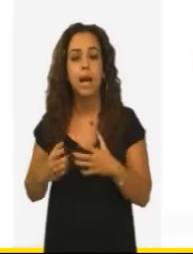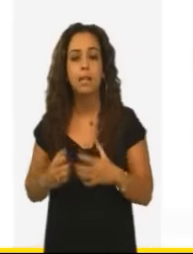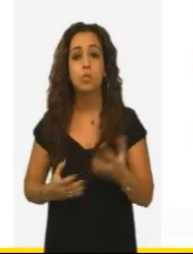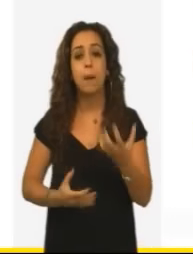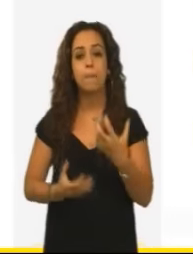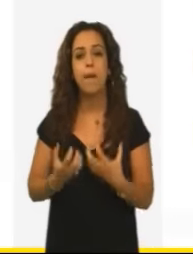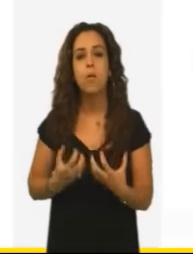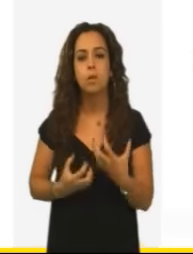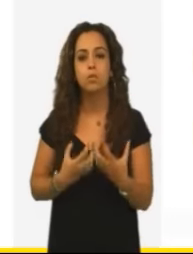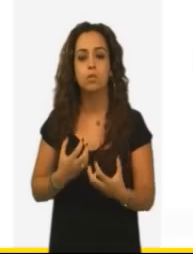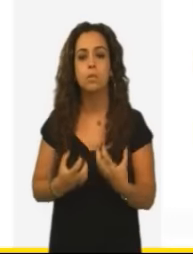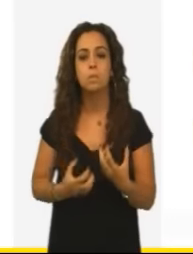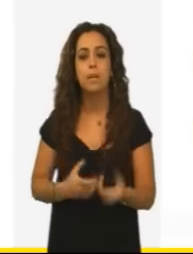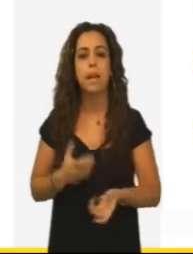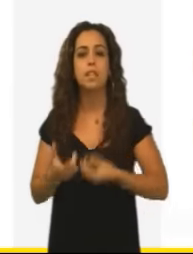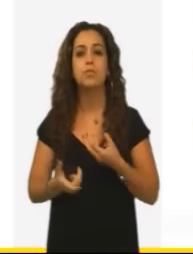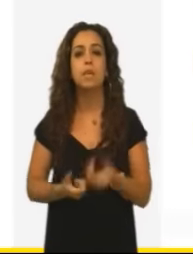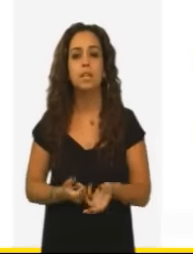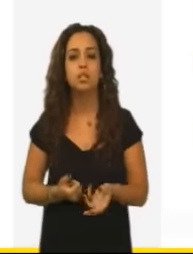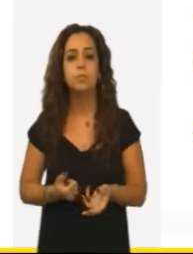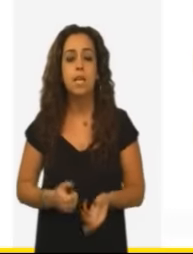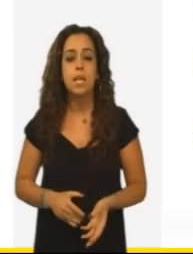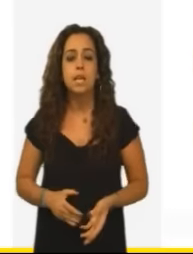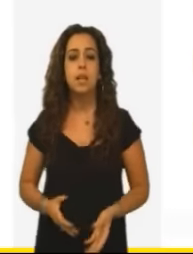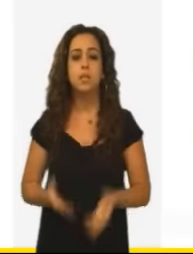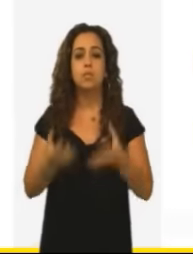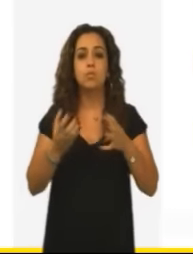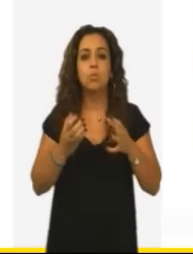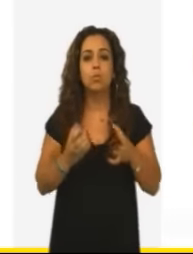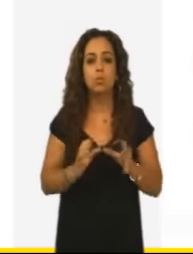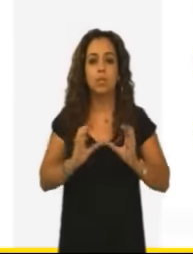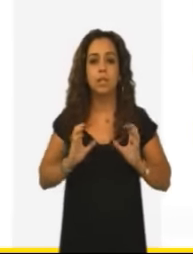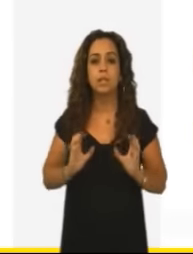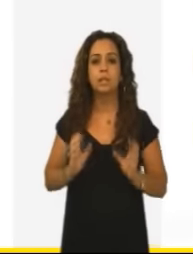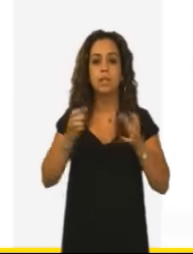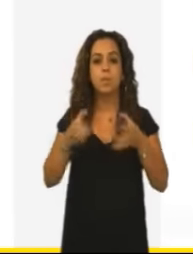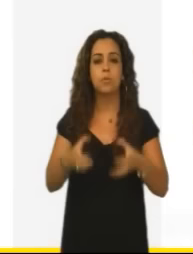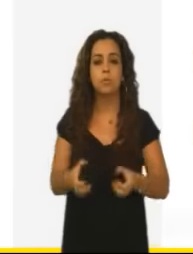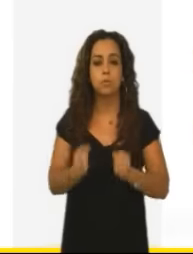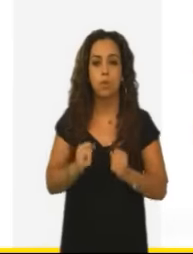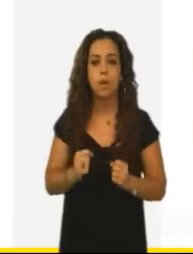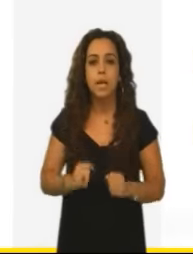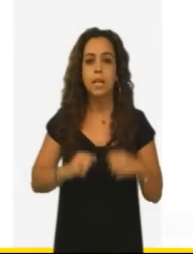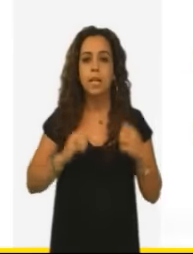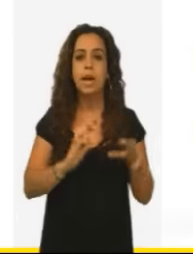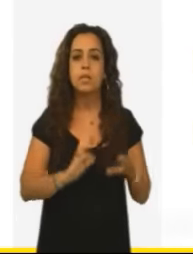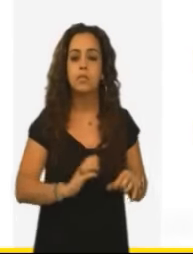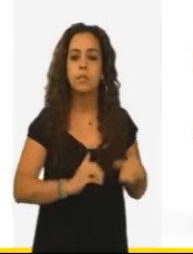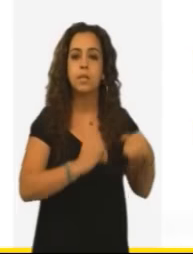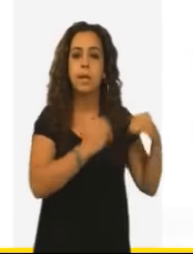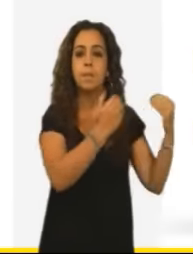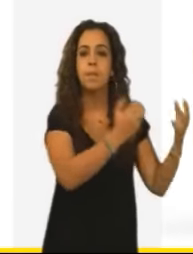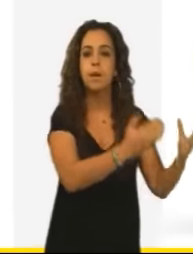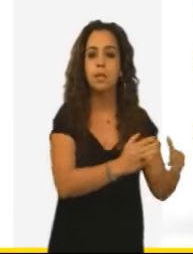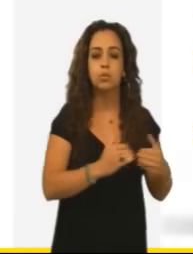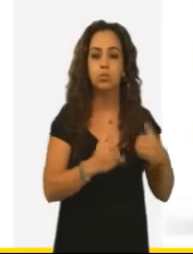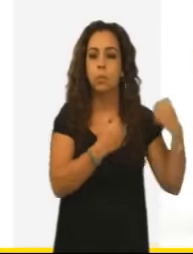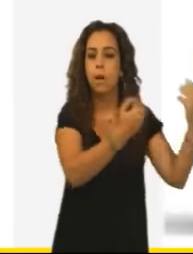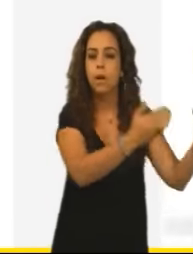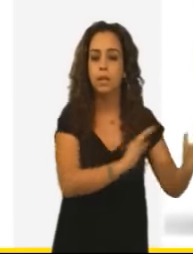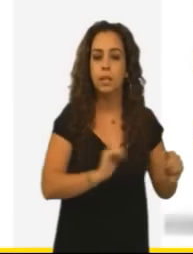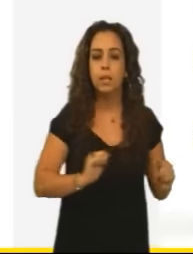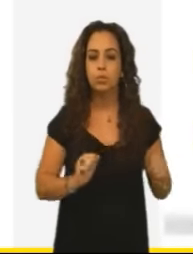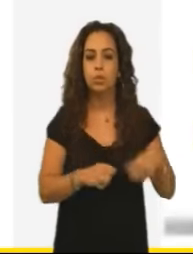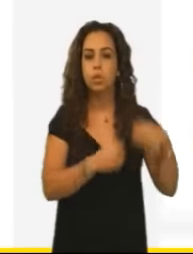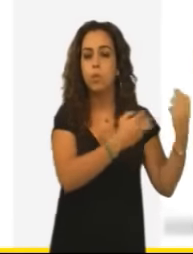desses lugares, o papel que eu vou desempenhar, ele é diferente. Às vezes, num curso, você está ali, você é um professor. Em casa, você é mãe, eu